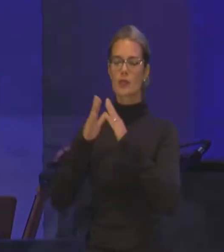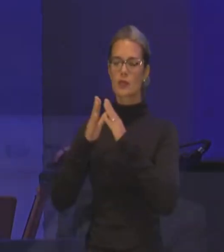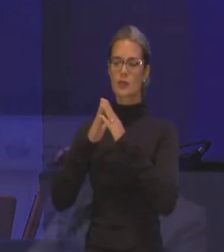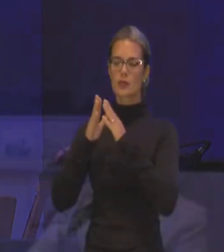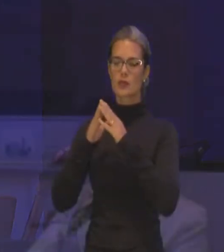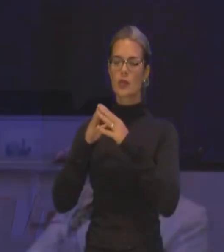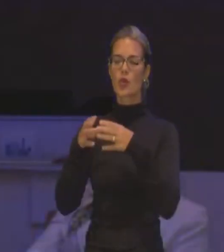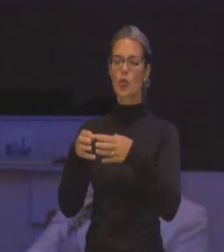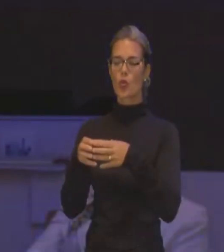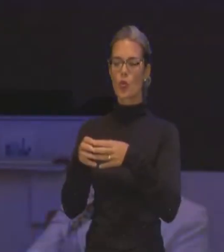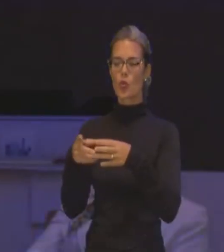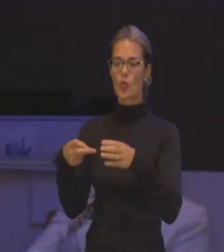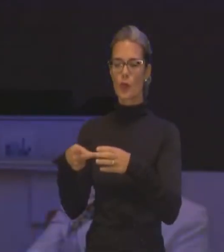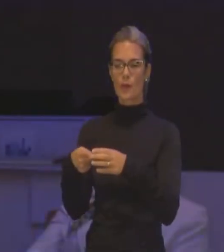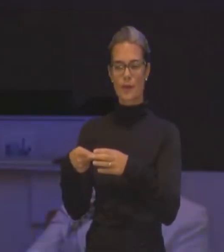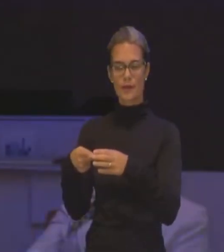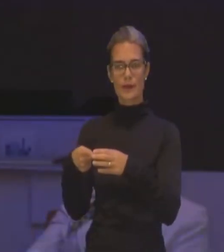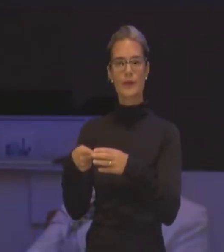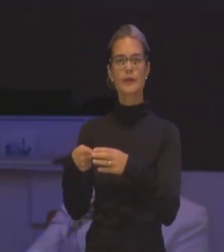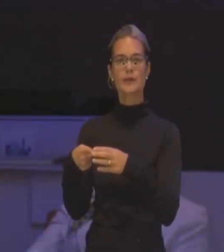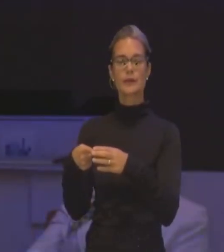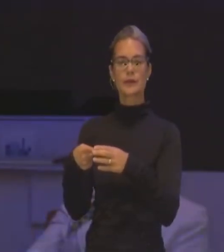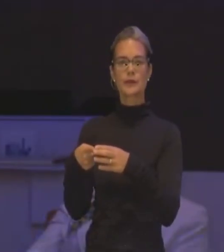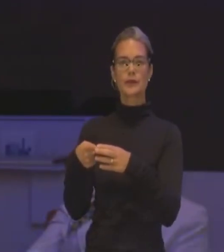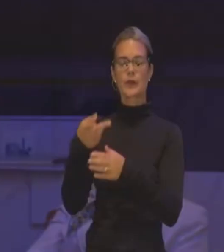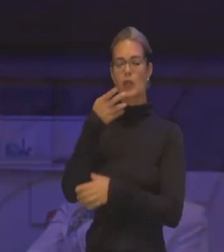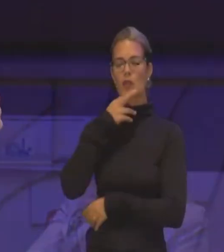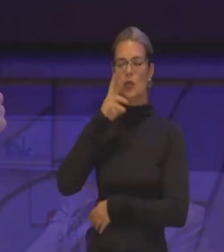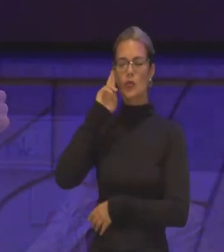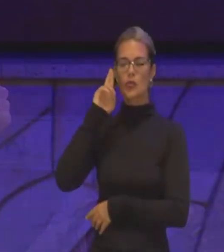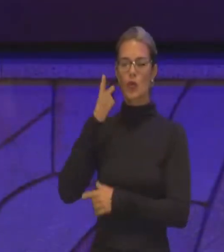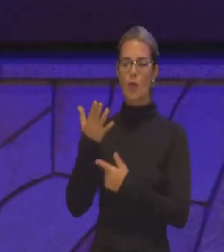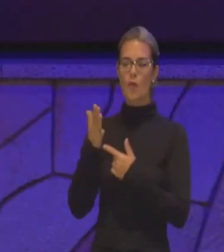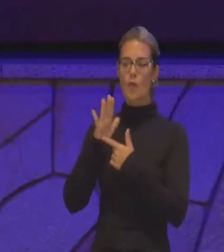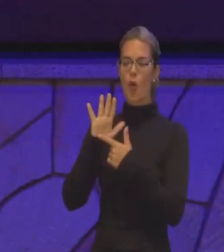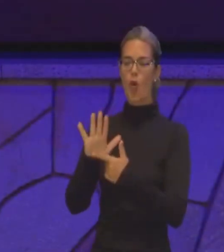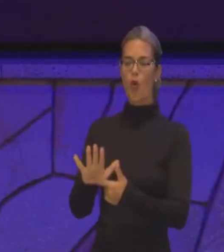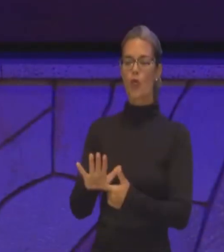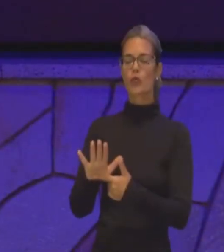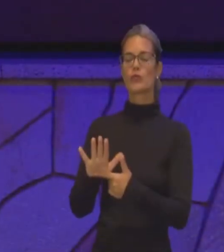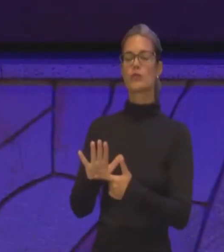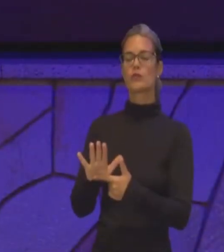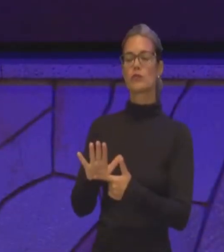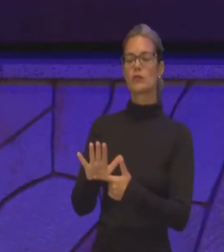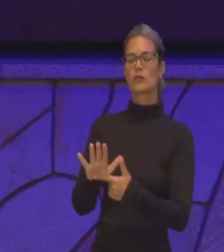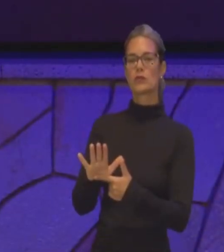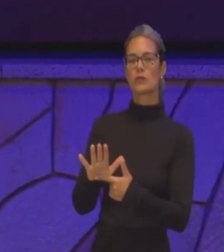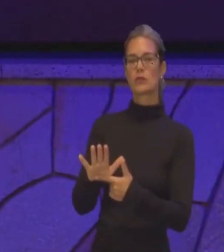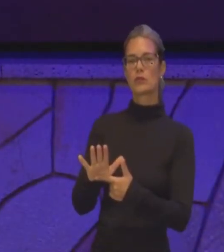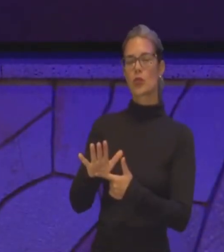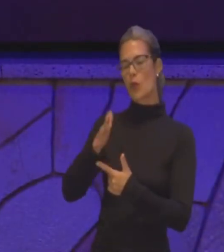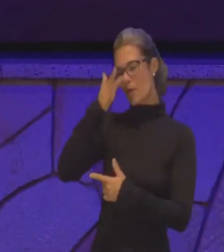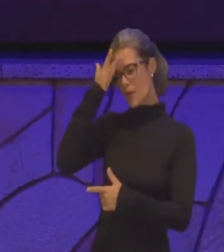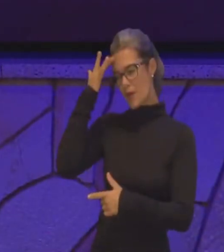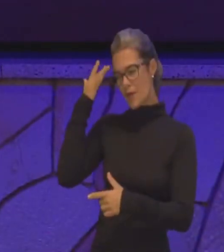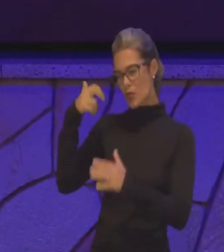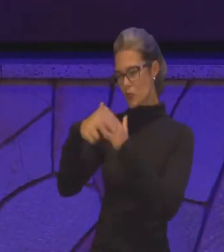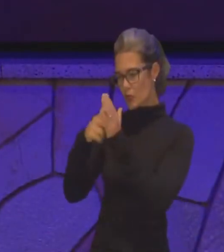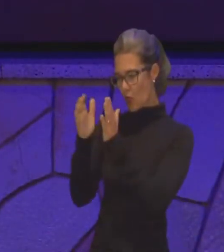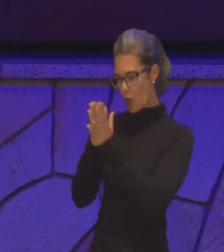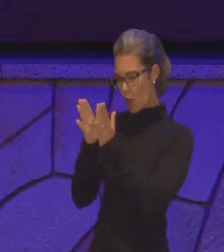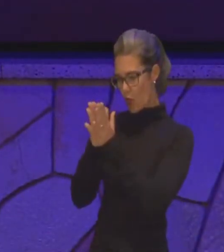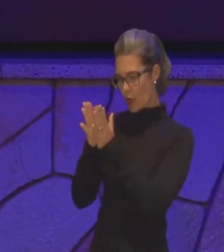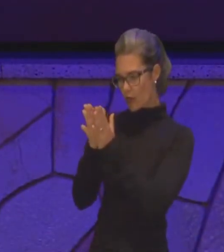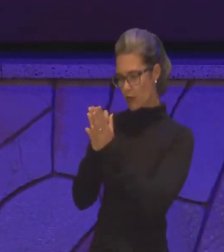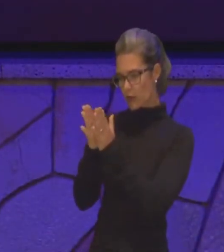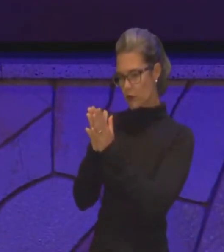pequeno grupo, em que o Senhor mostra a uma daquelas pessoas que estava orando, que havia algo